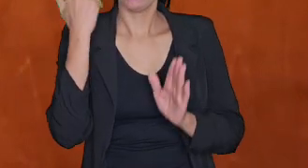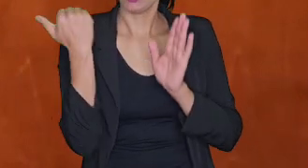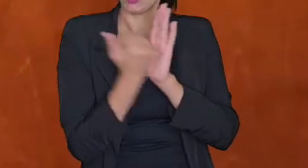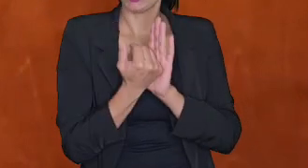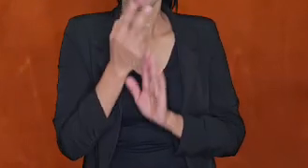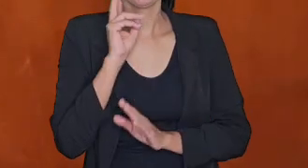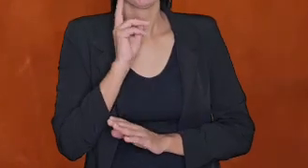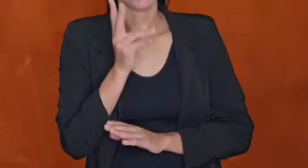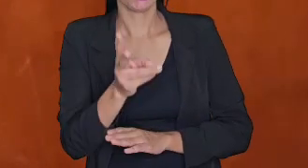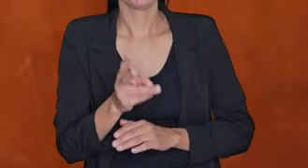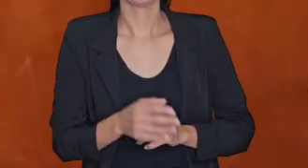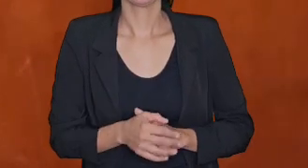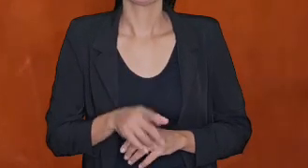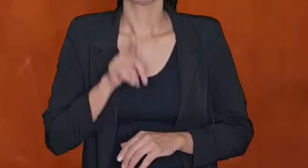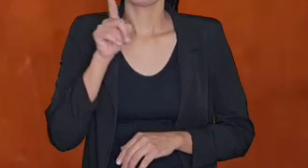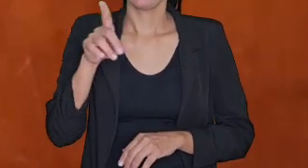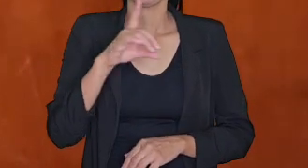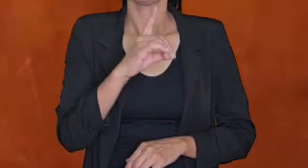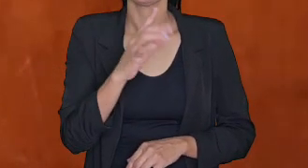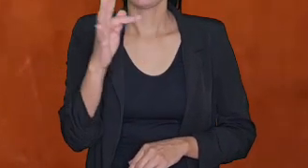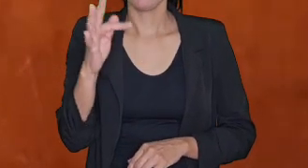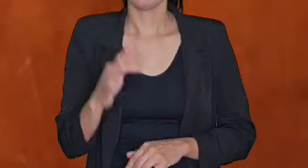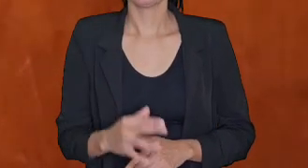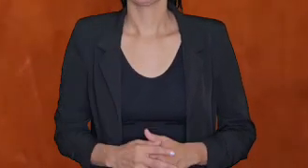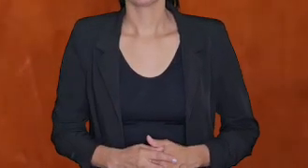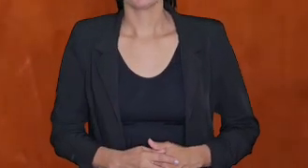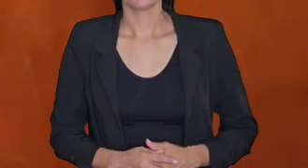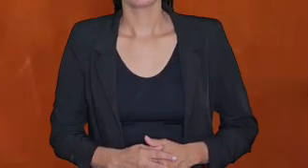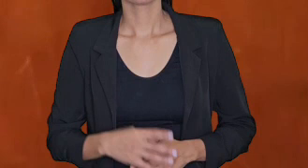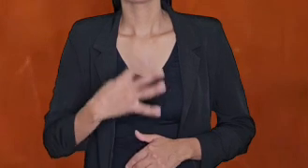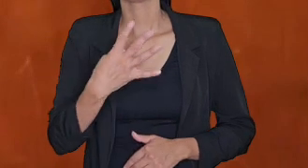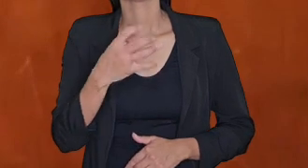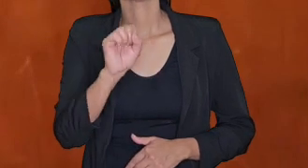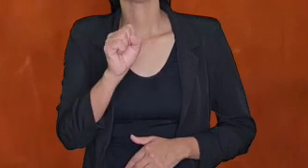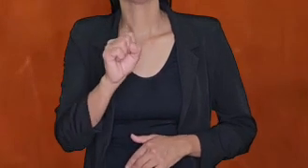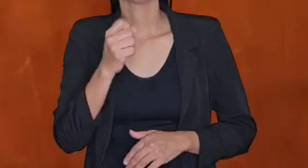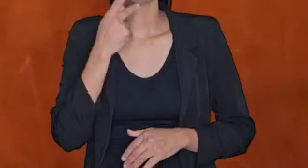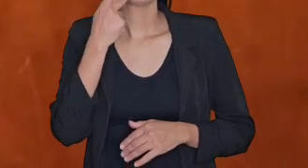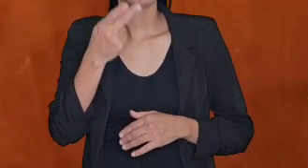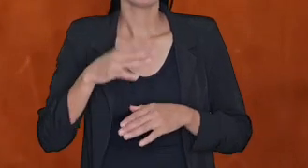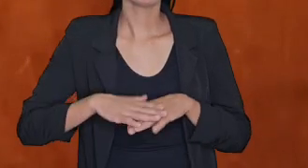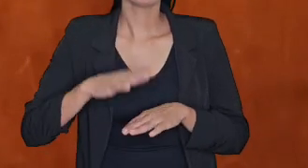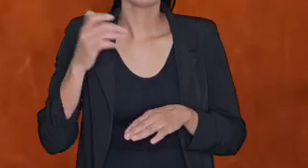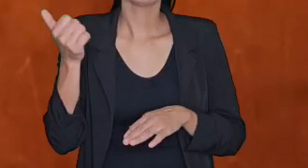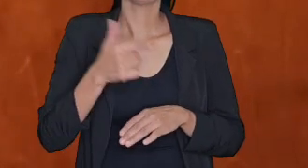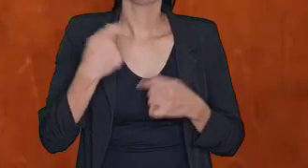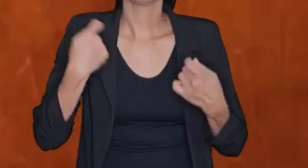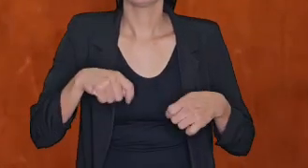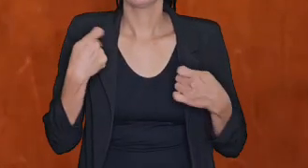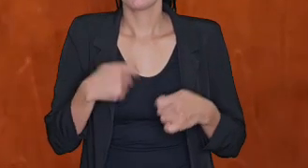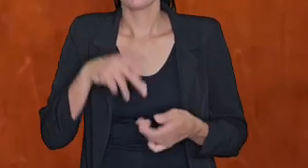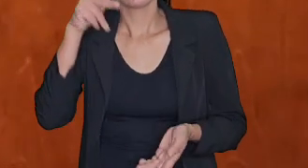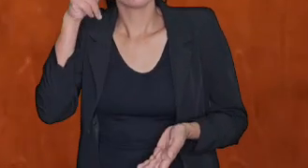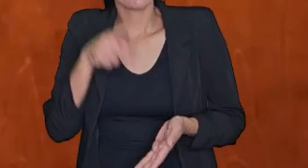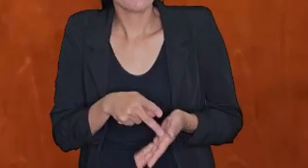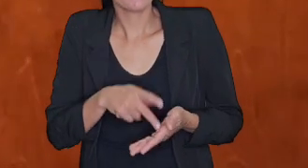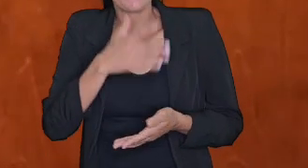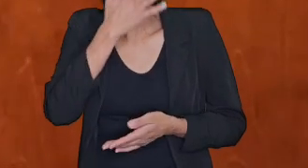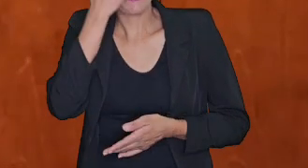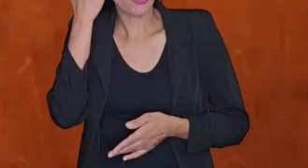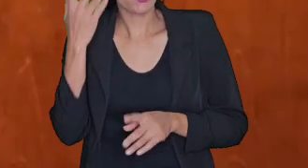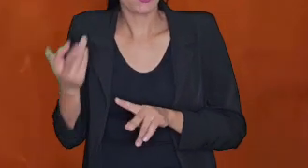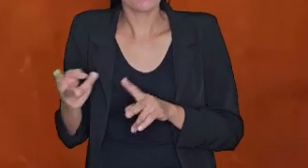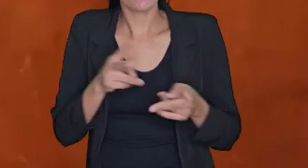nenhuma dúvida, Distrito Federal continua obedecendo, tá bom? Lá no Distrito Federal. 48, falou mais do que